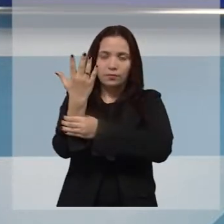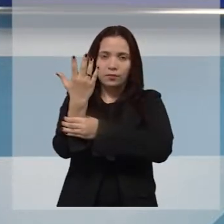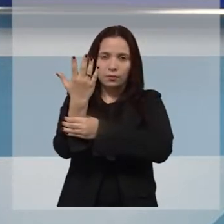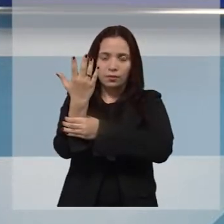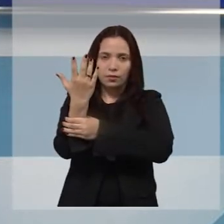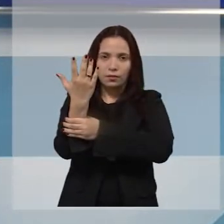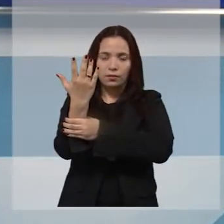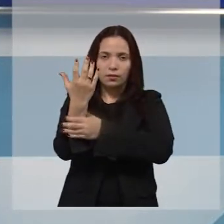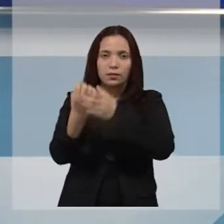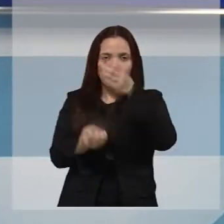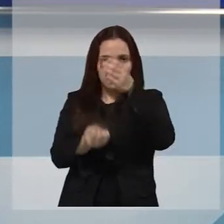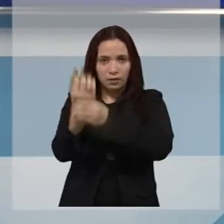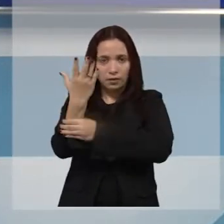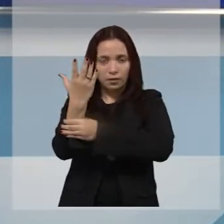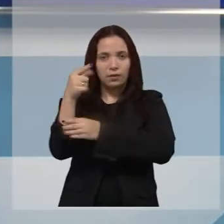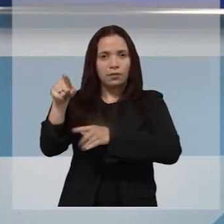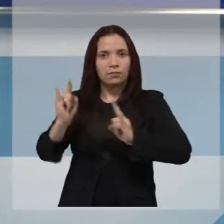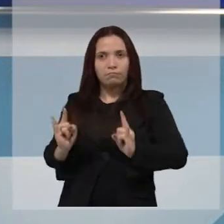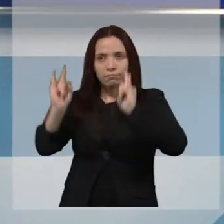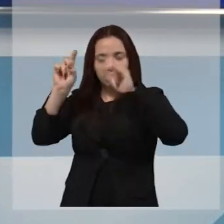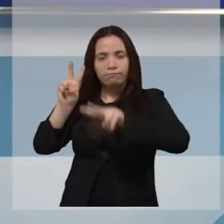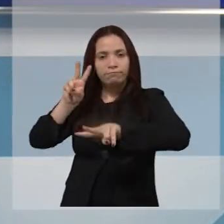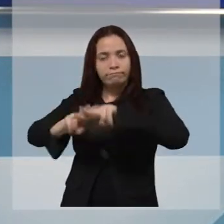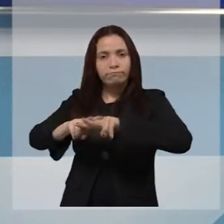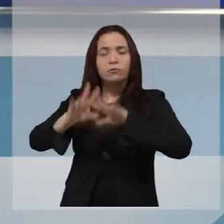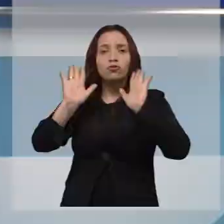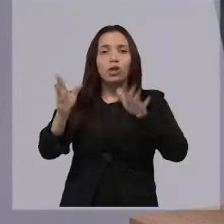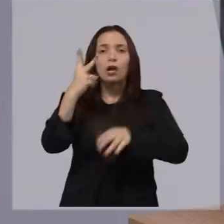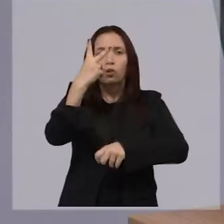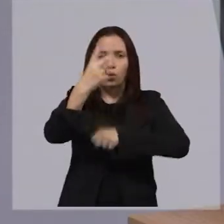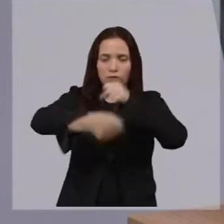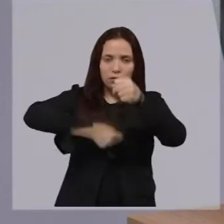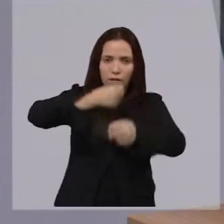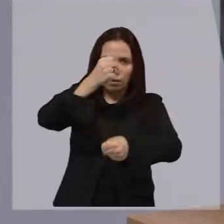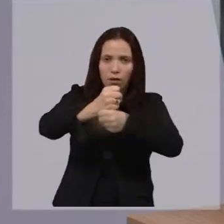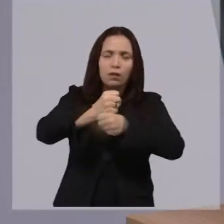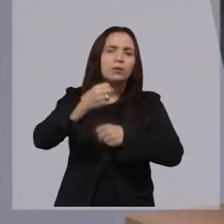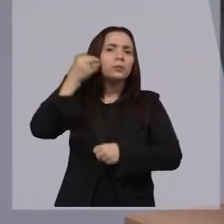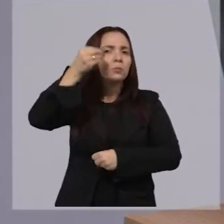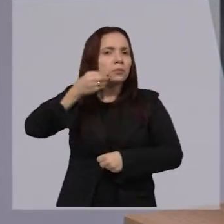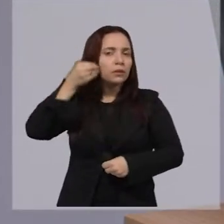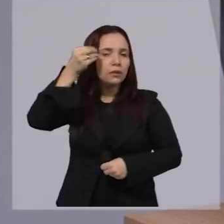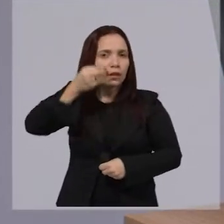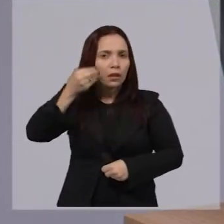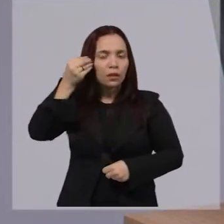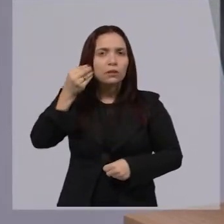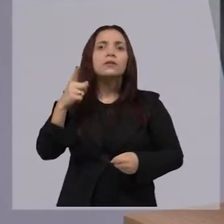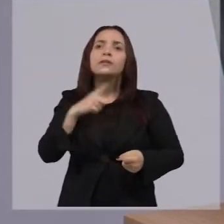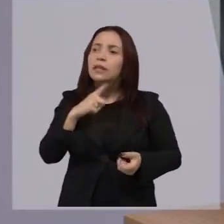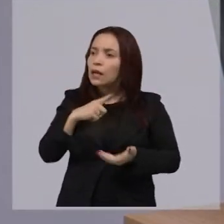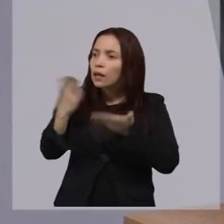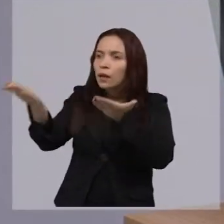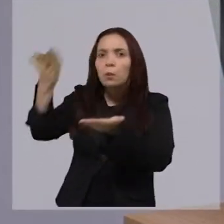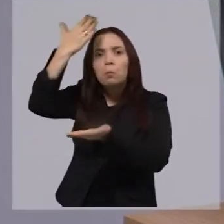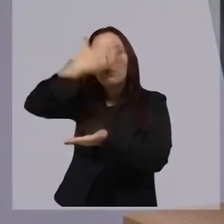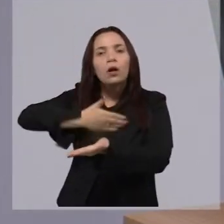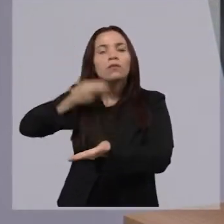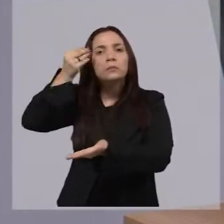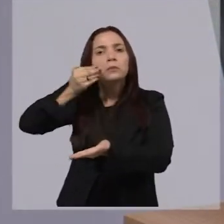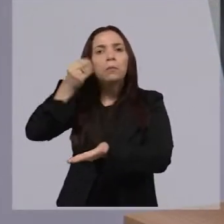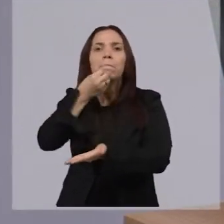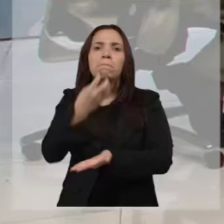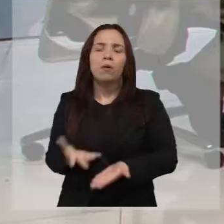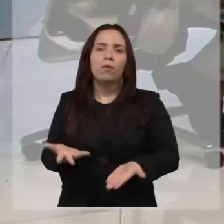ano recém-findo, quer dizer, já são 2 anos de experiência, portanto, é uma experiência exitosa e